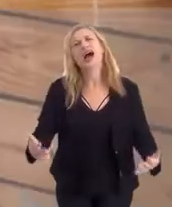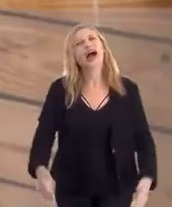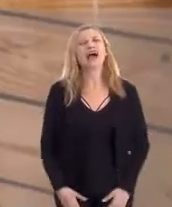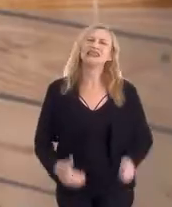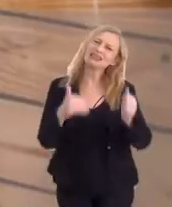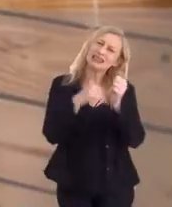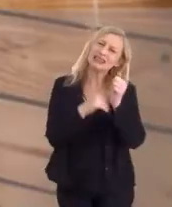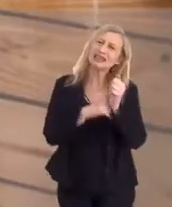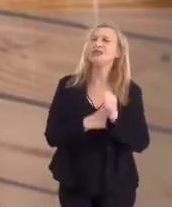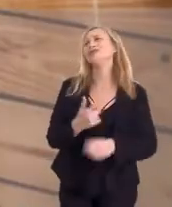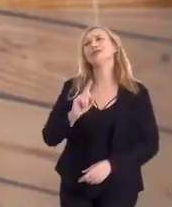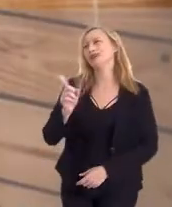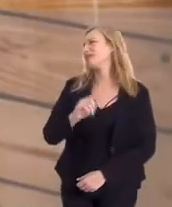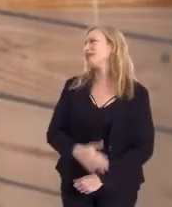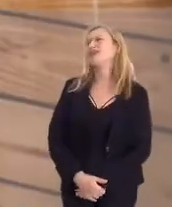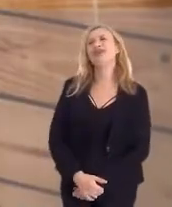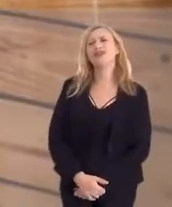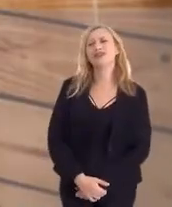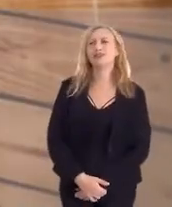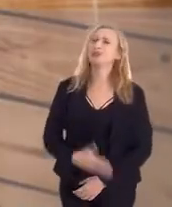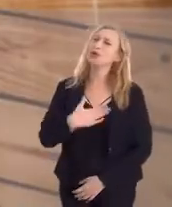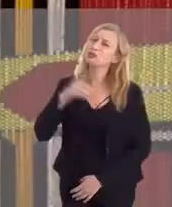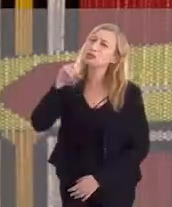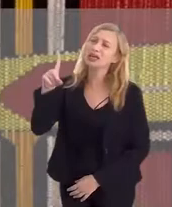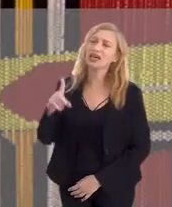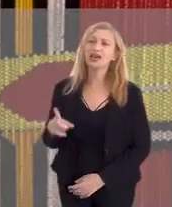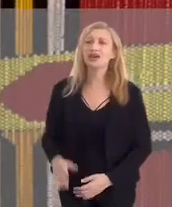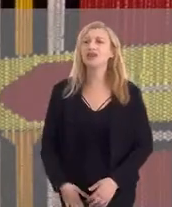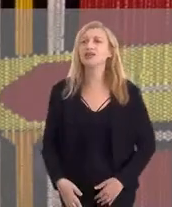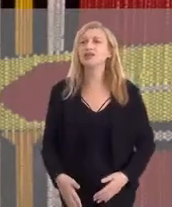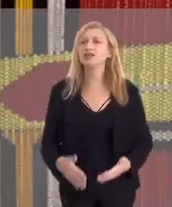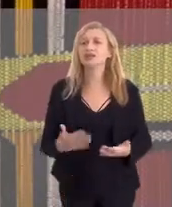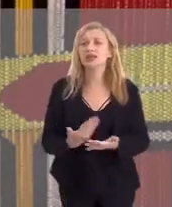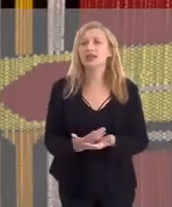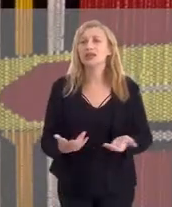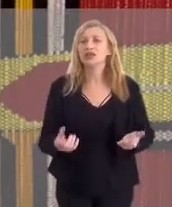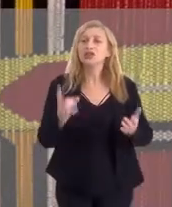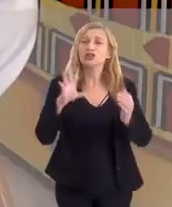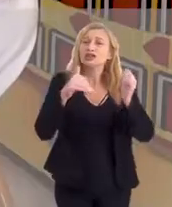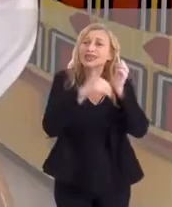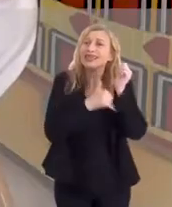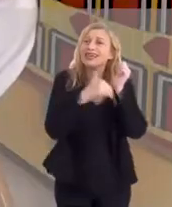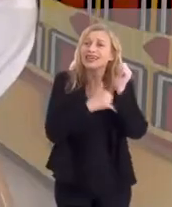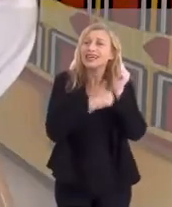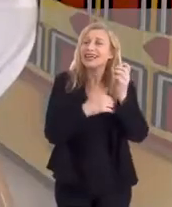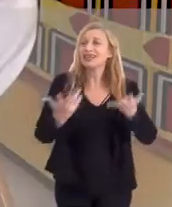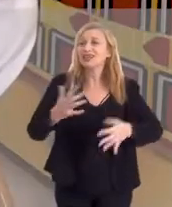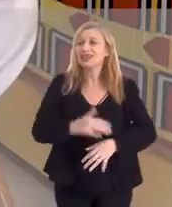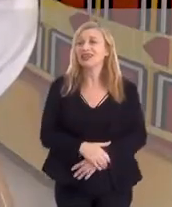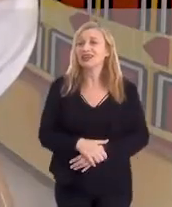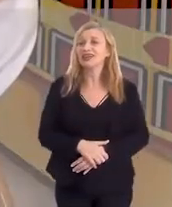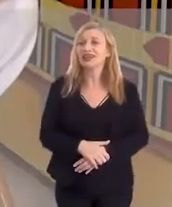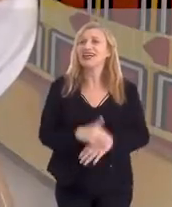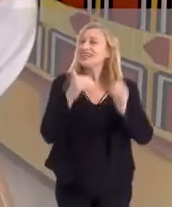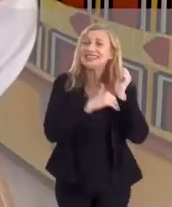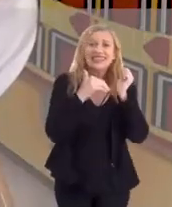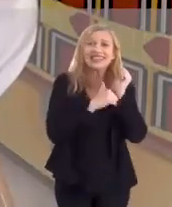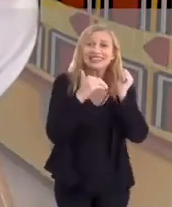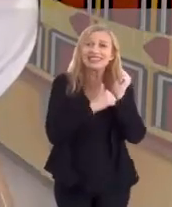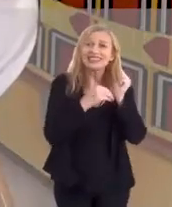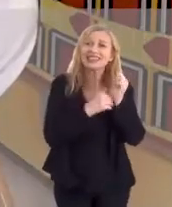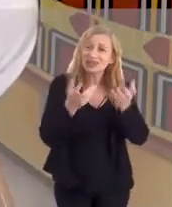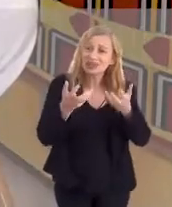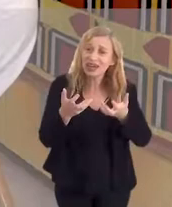Ah, não diz que é segredo não, gente. Pelo amor de Deus. Acabar com a minha matéria é só segredo. É, hoje eu tirei dia com os segredos,